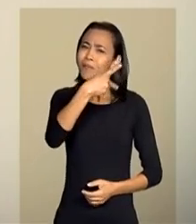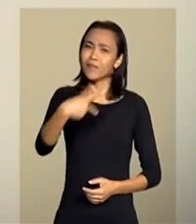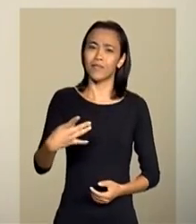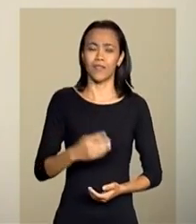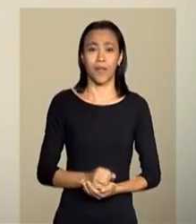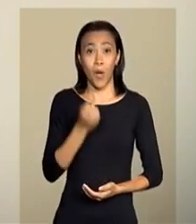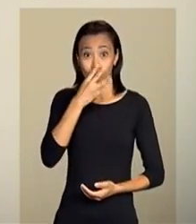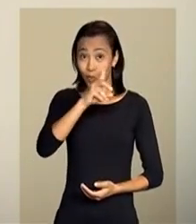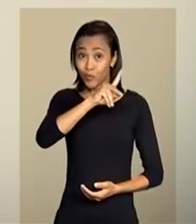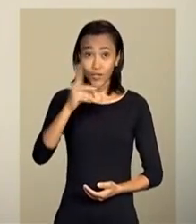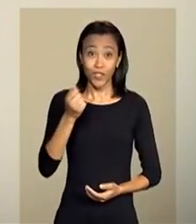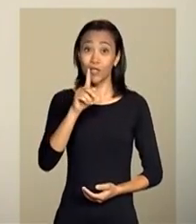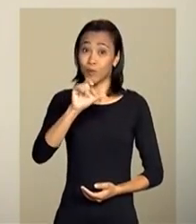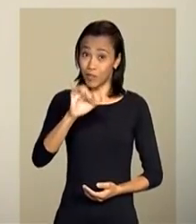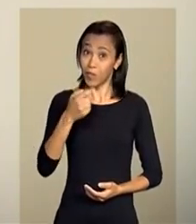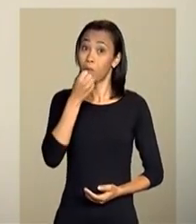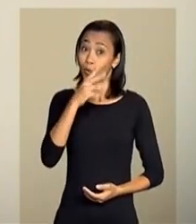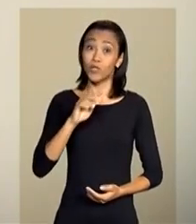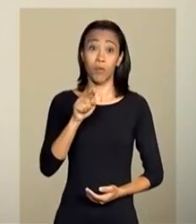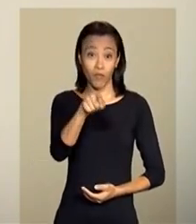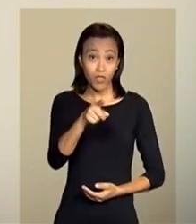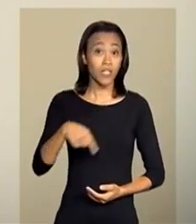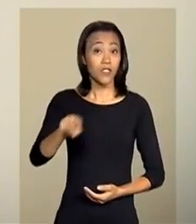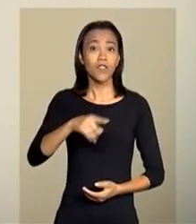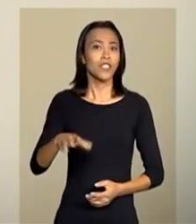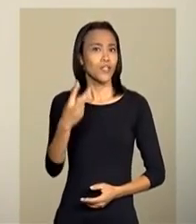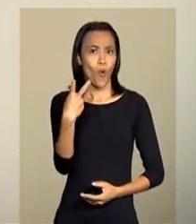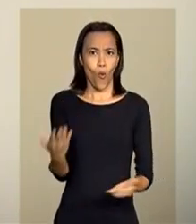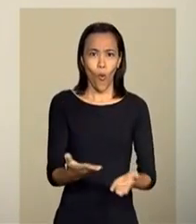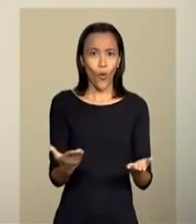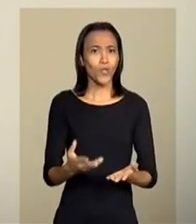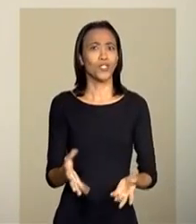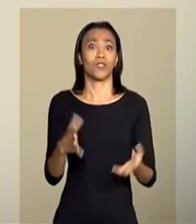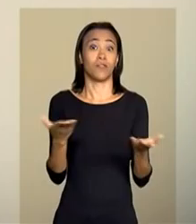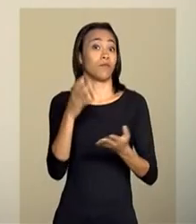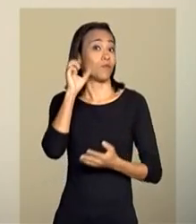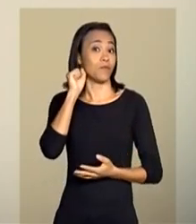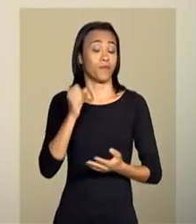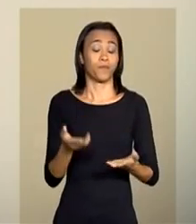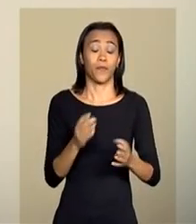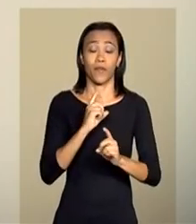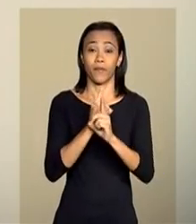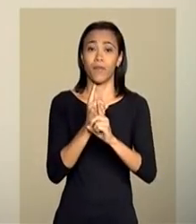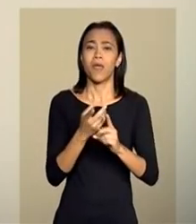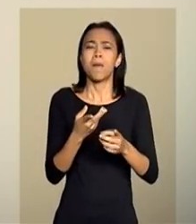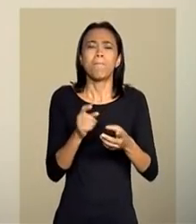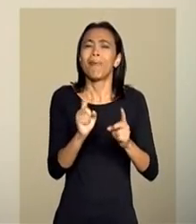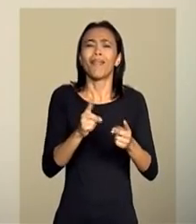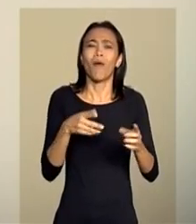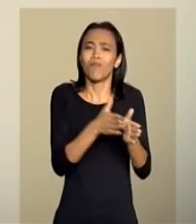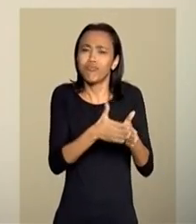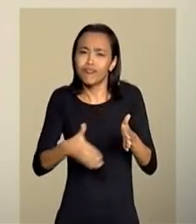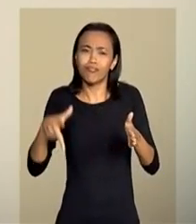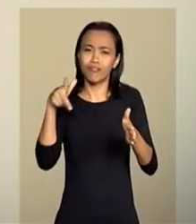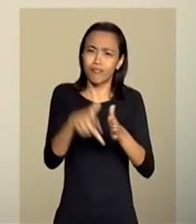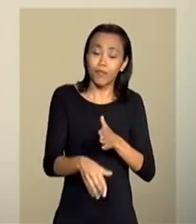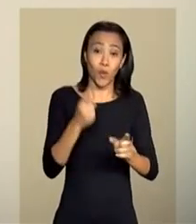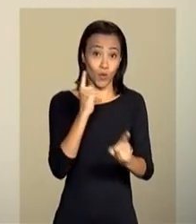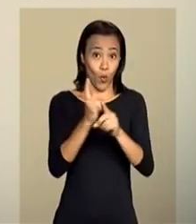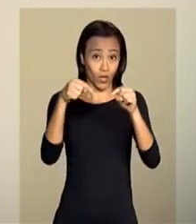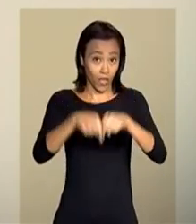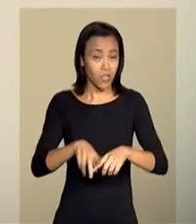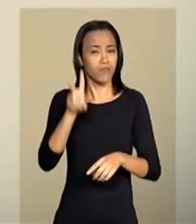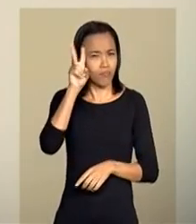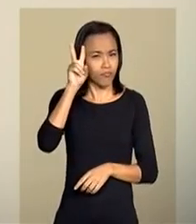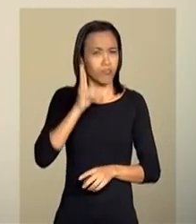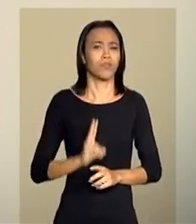presidenta Bom dia Luciano e bom dia para você que nos acompanha aqui no café hoje presidenta para não quebrar a rotina Desse nosso encontro aqui